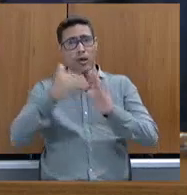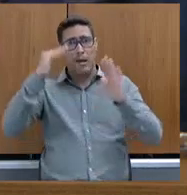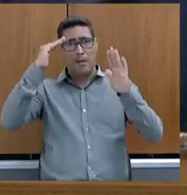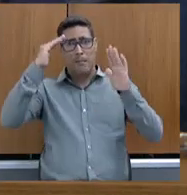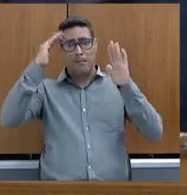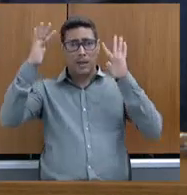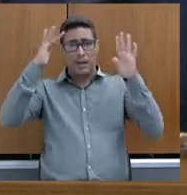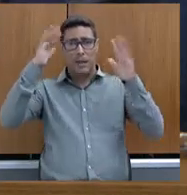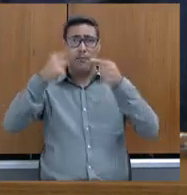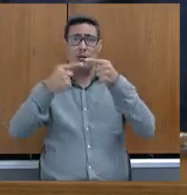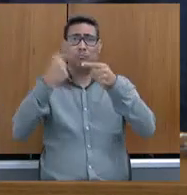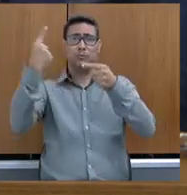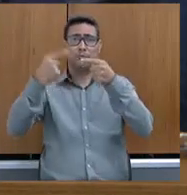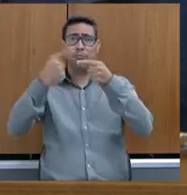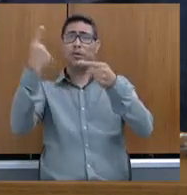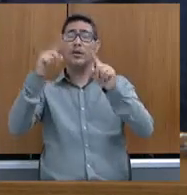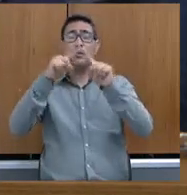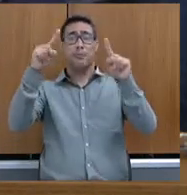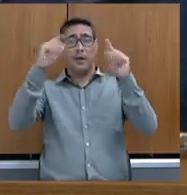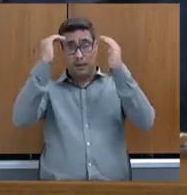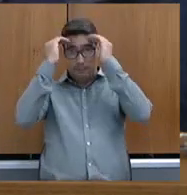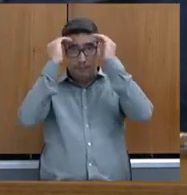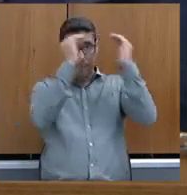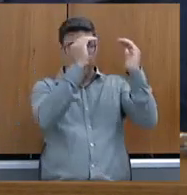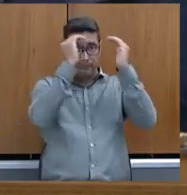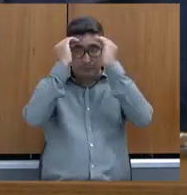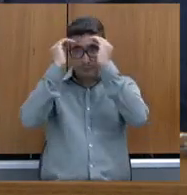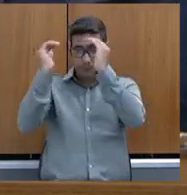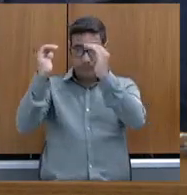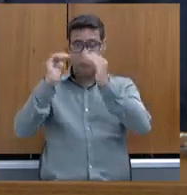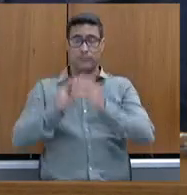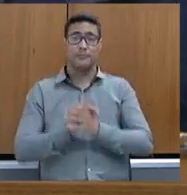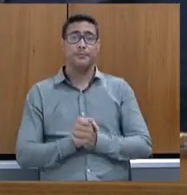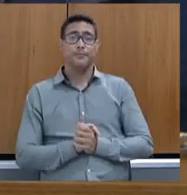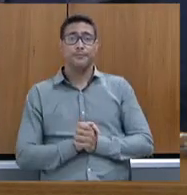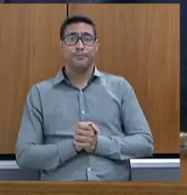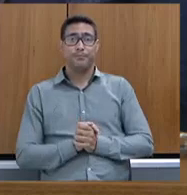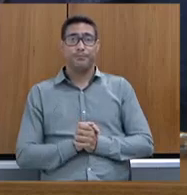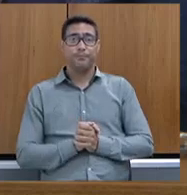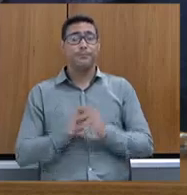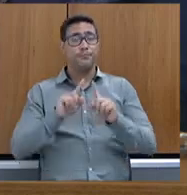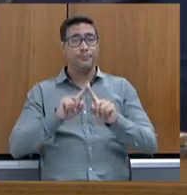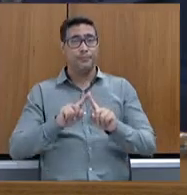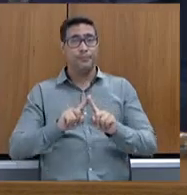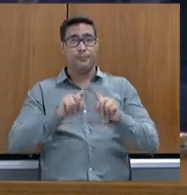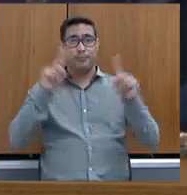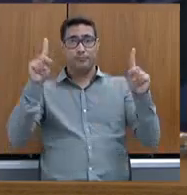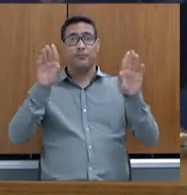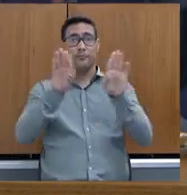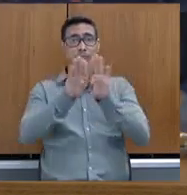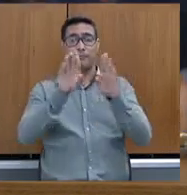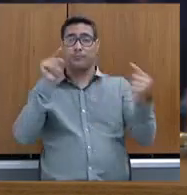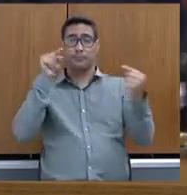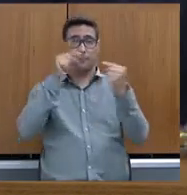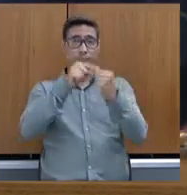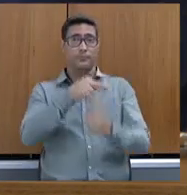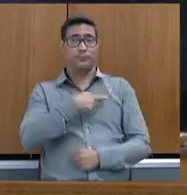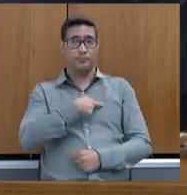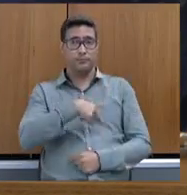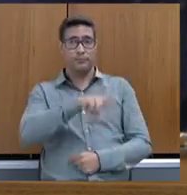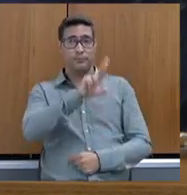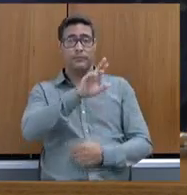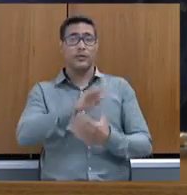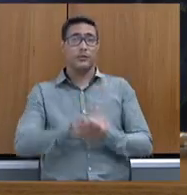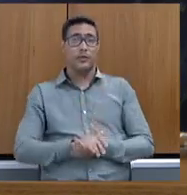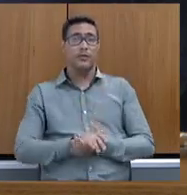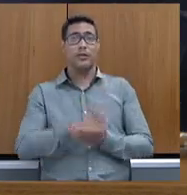na dialética mas no respeito que devem imperar todos e sobretudo na religião então deseja a todos